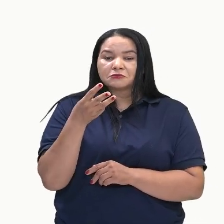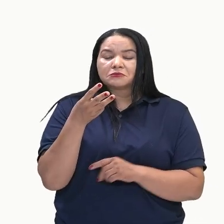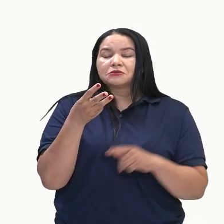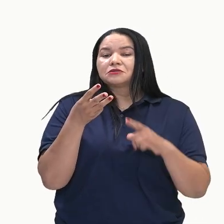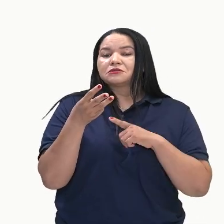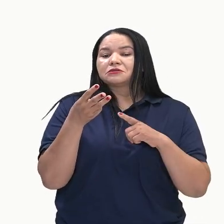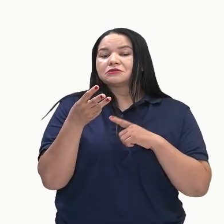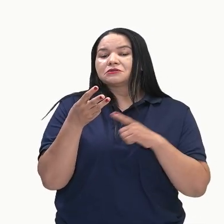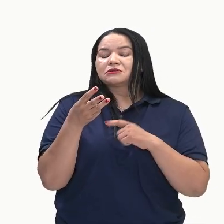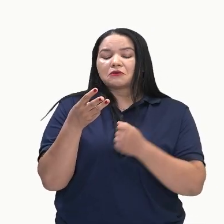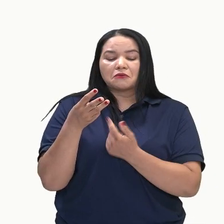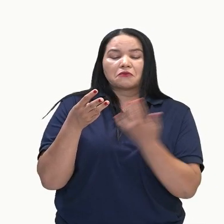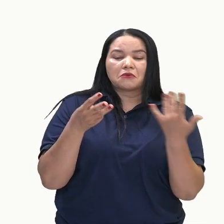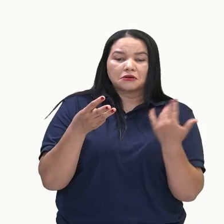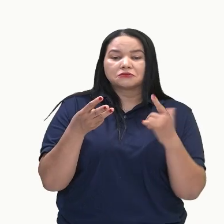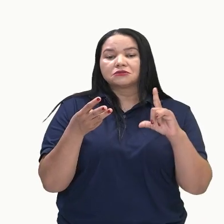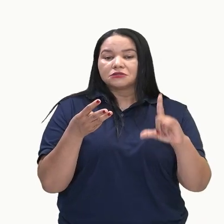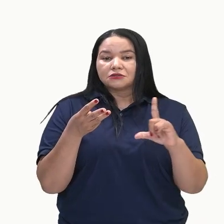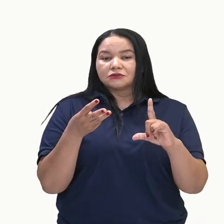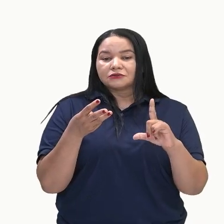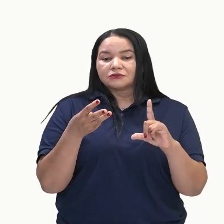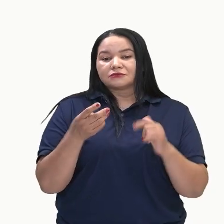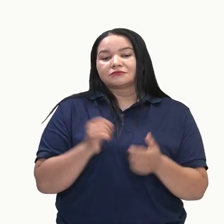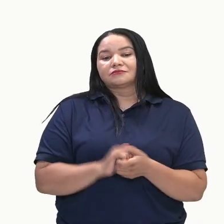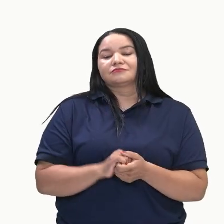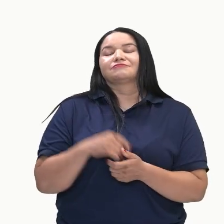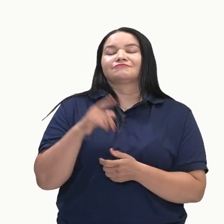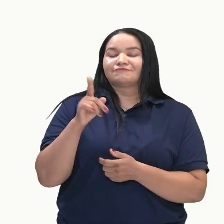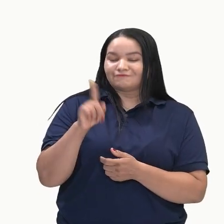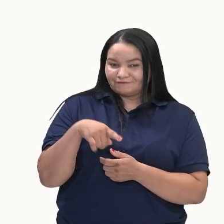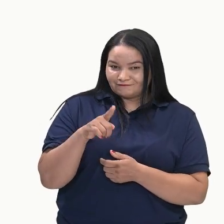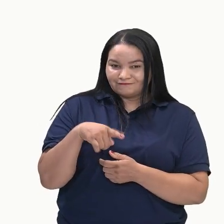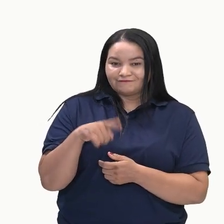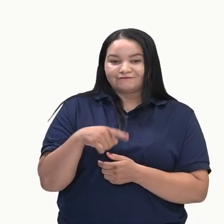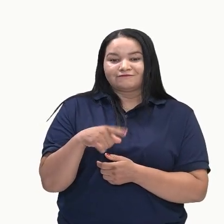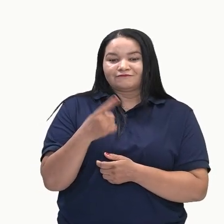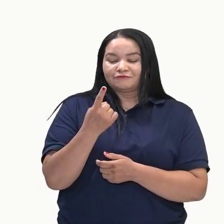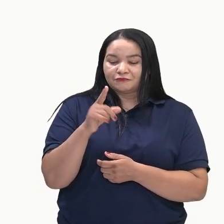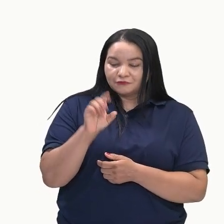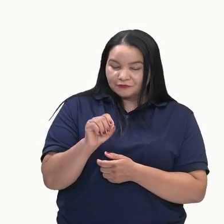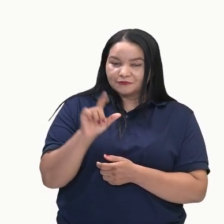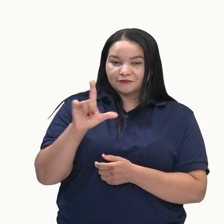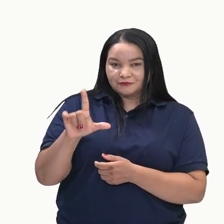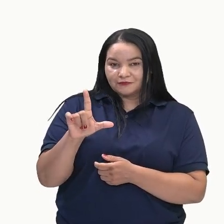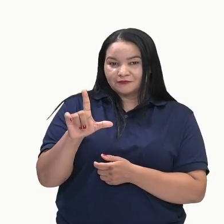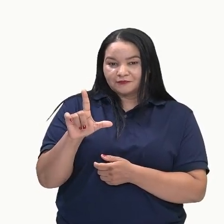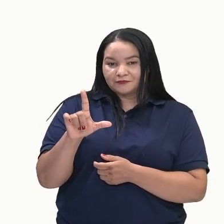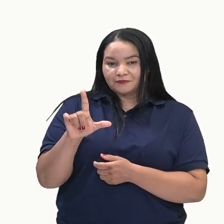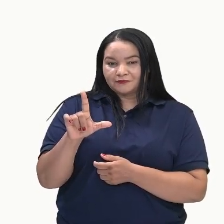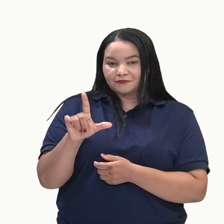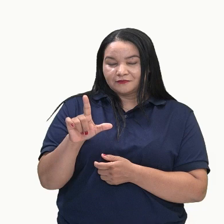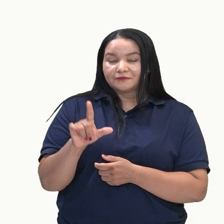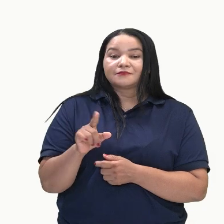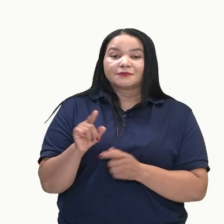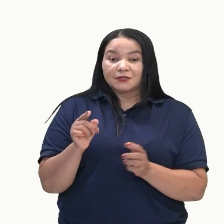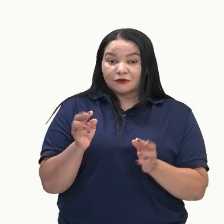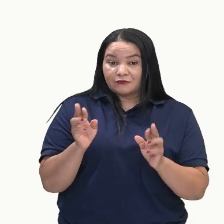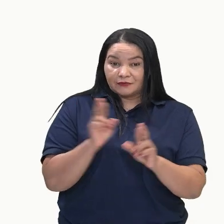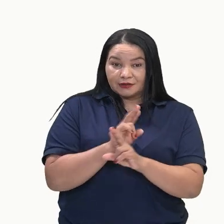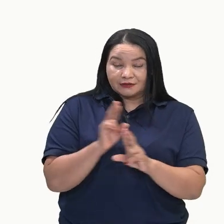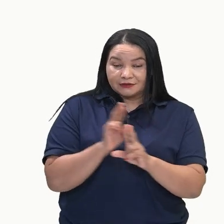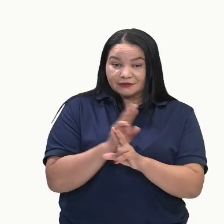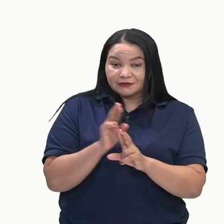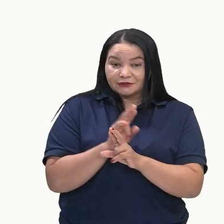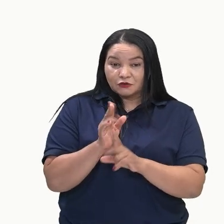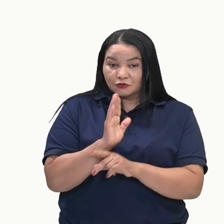questão, quantos litros eu terei? Exatamente isso, 10 litros. Uma relação direta, uma relação que